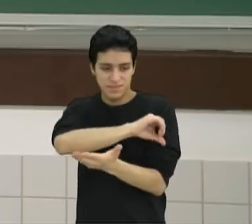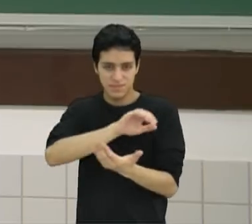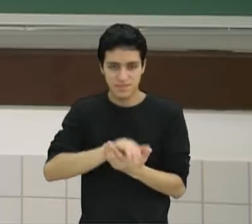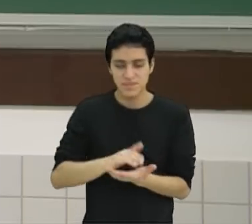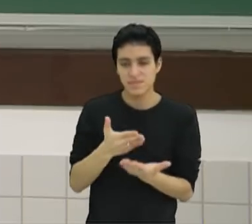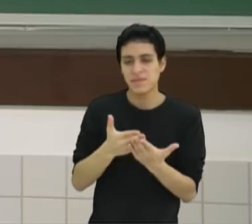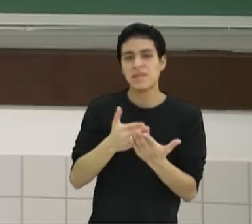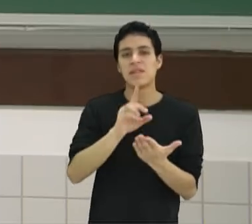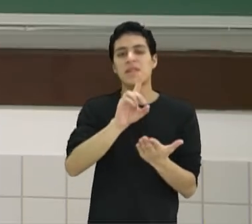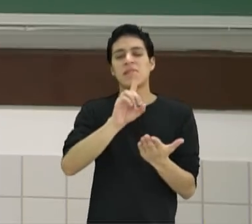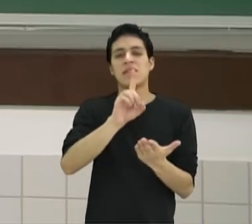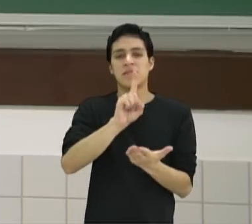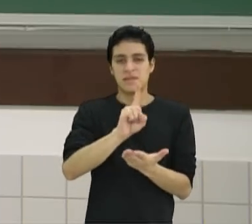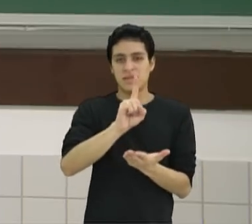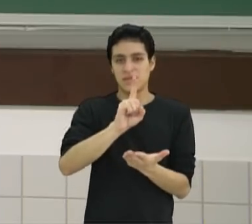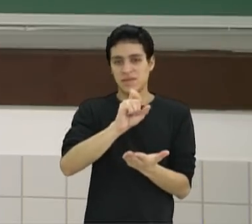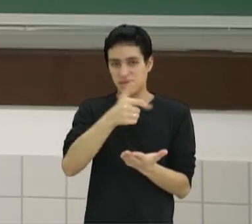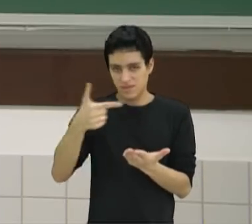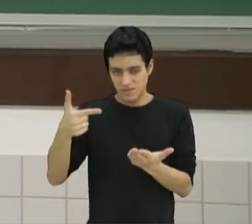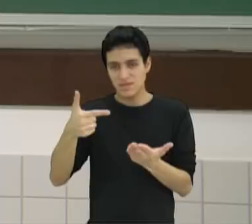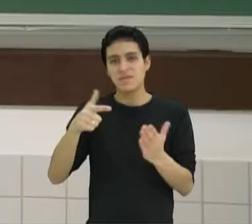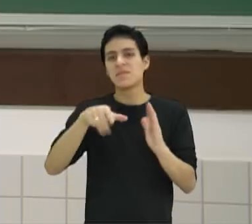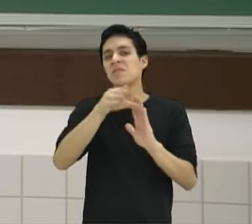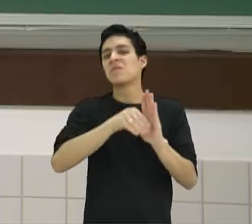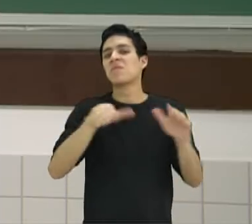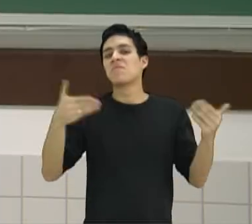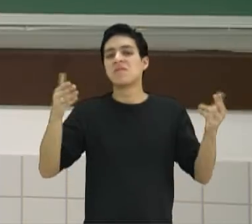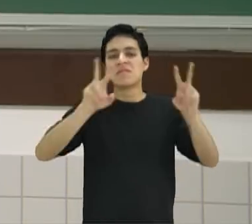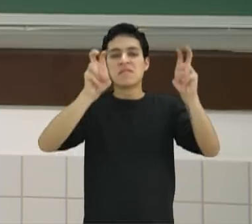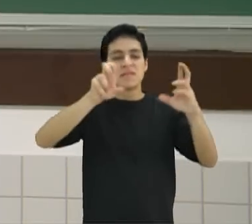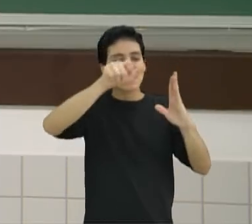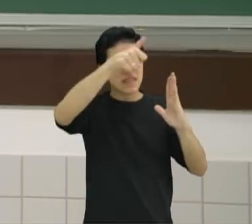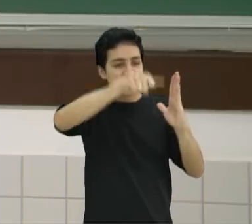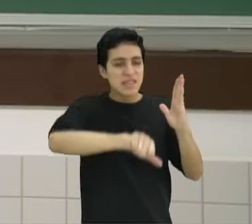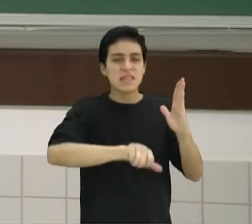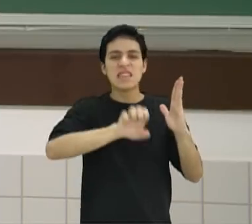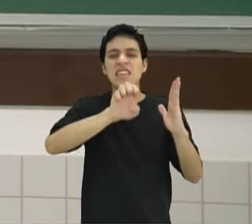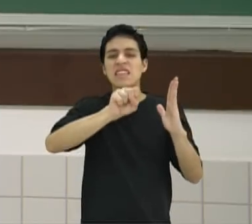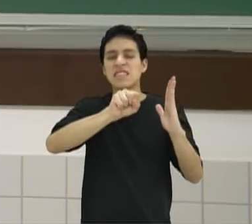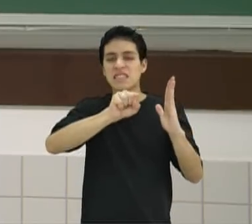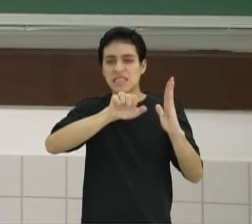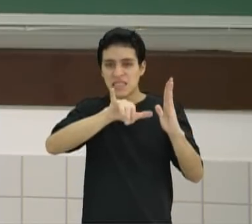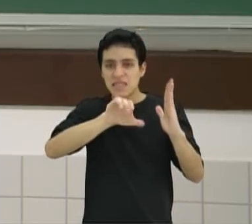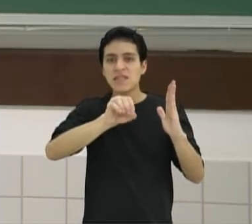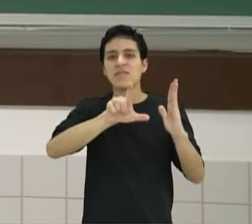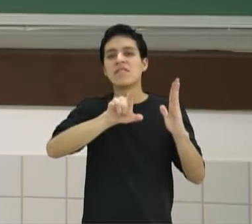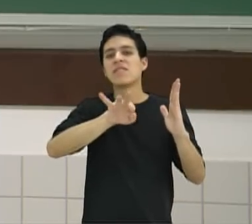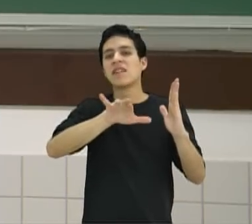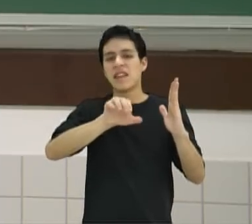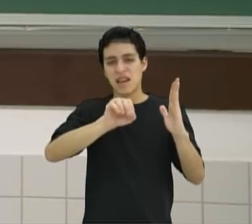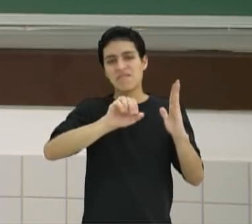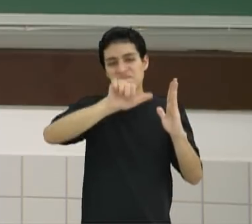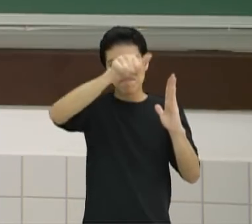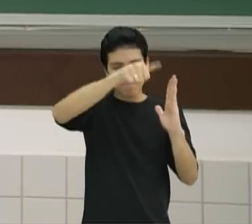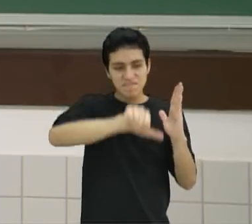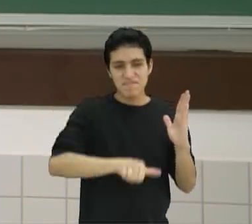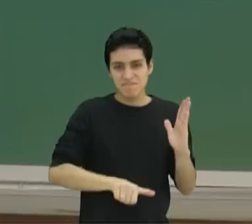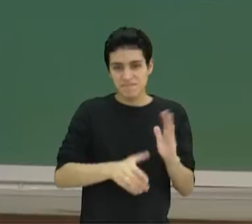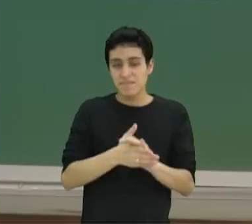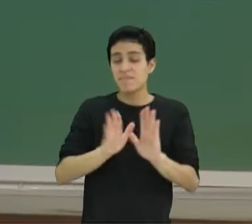aula 112. O nosso conteúdo de hoje é ensaio literário, mas antes vamos para os nossos